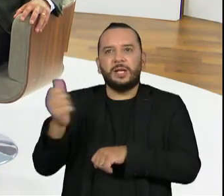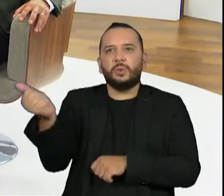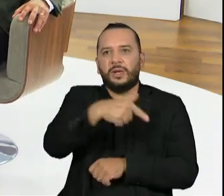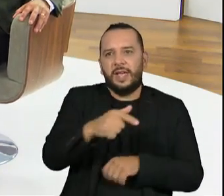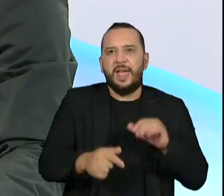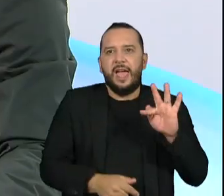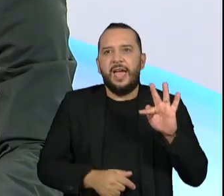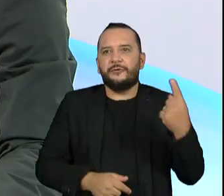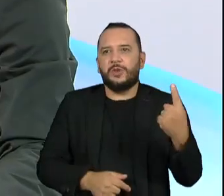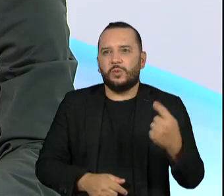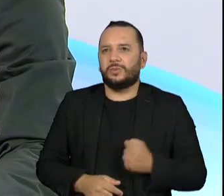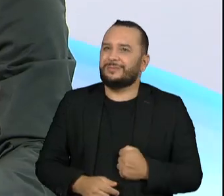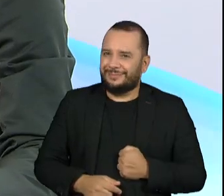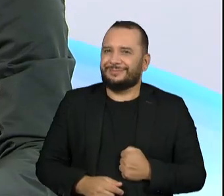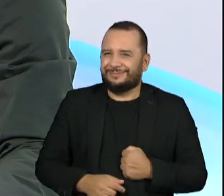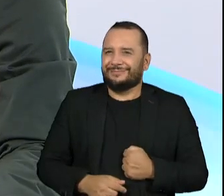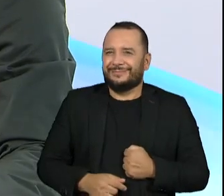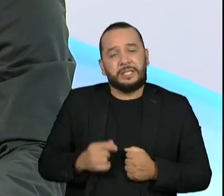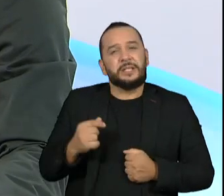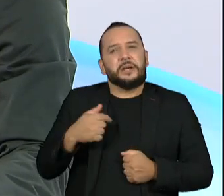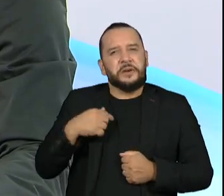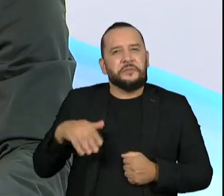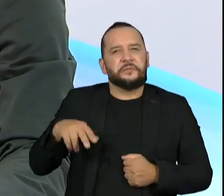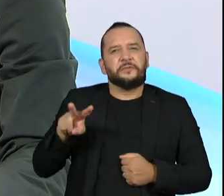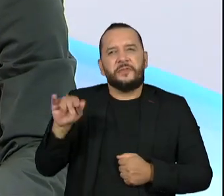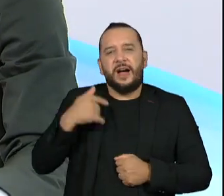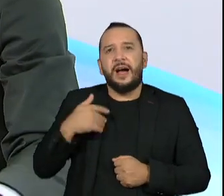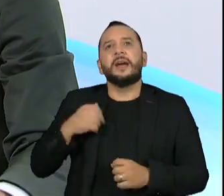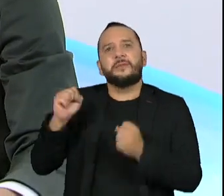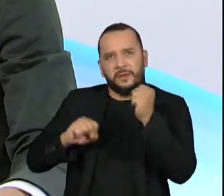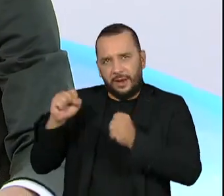Fórmula 1 em termos de aceleração então assim vai ficar apesar de montadoras em dúvida